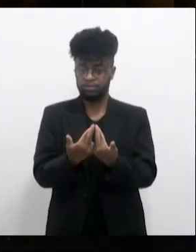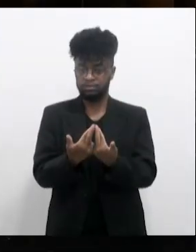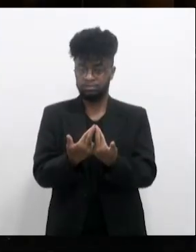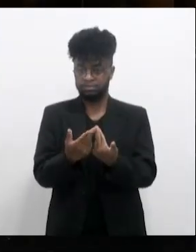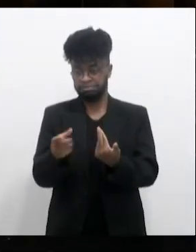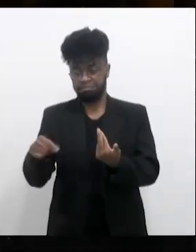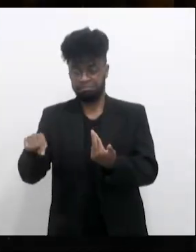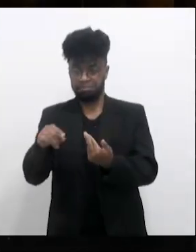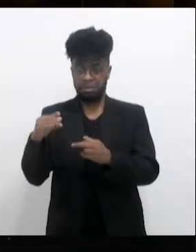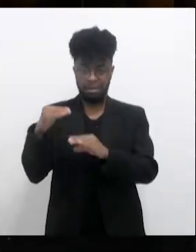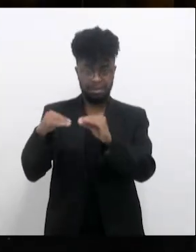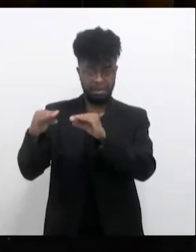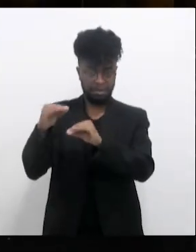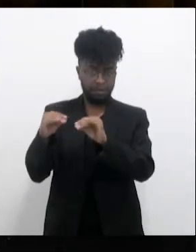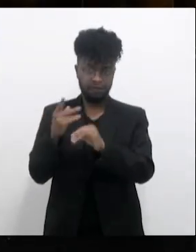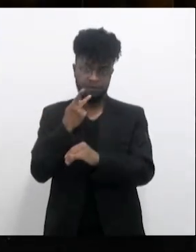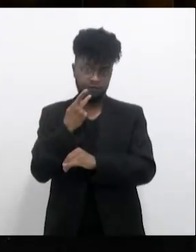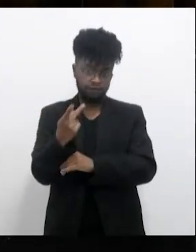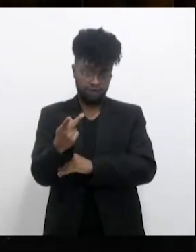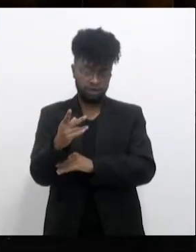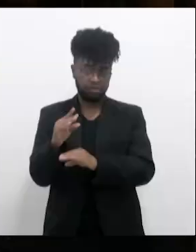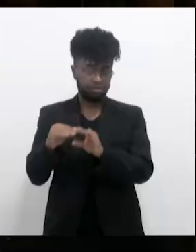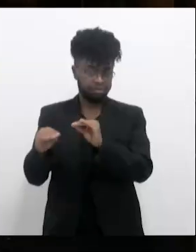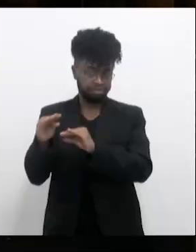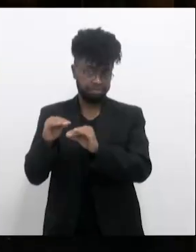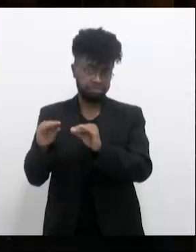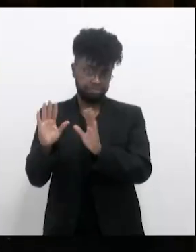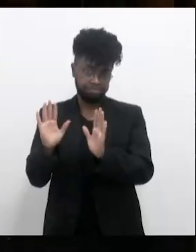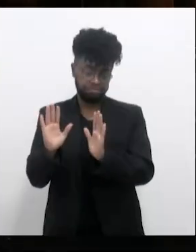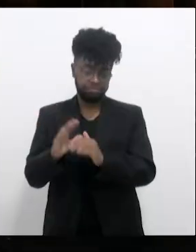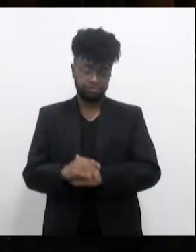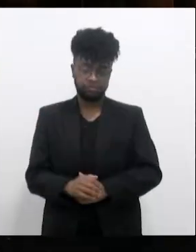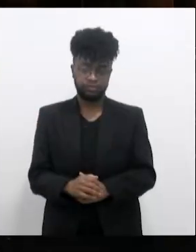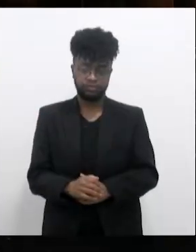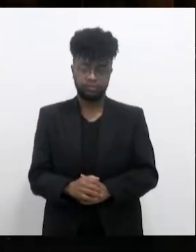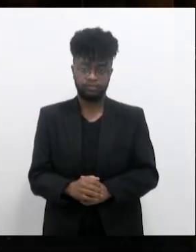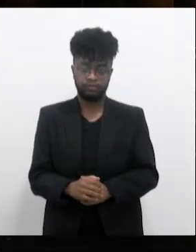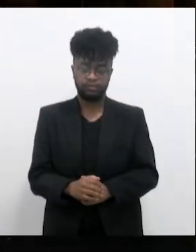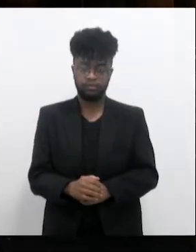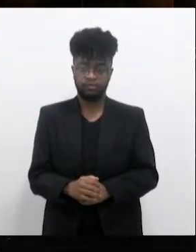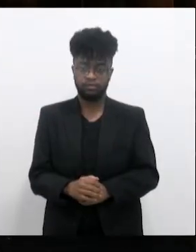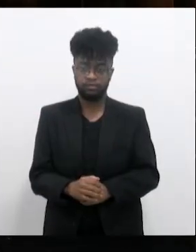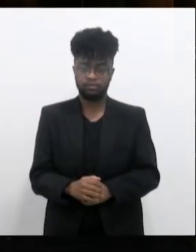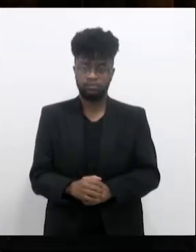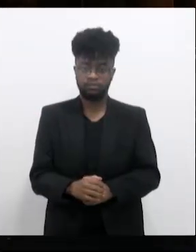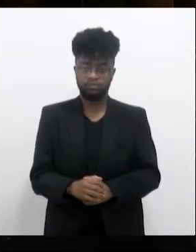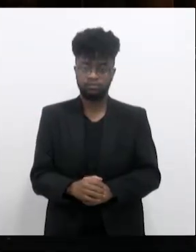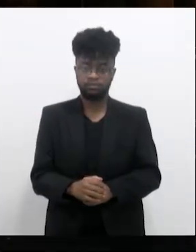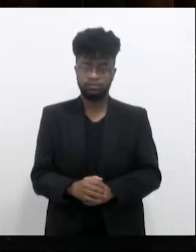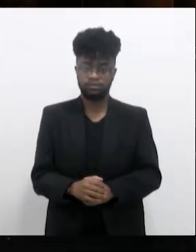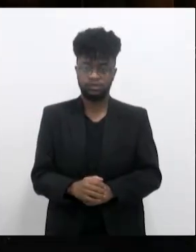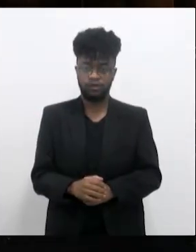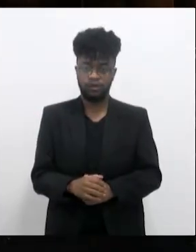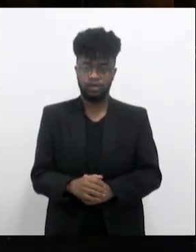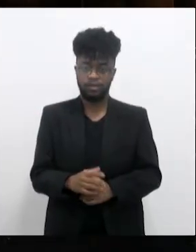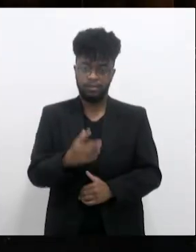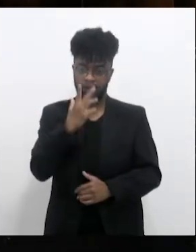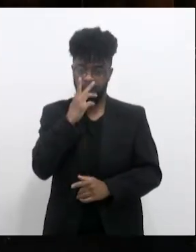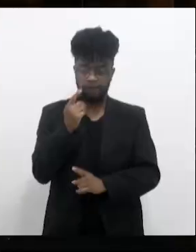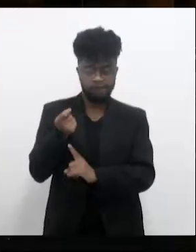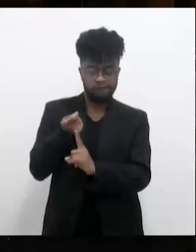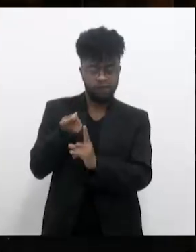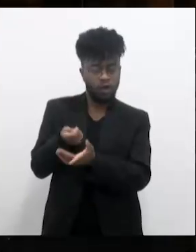dizem os boatos e as más línguas, ou boas línguas, que coagida